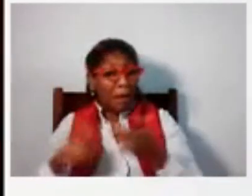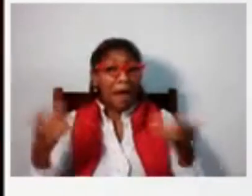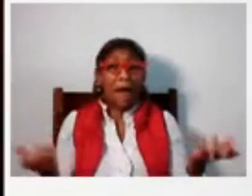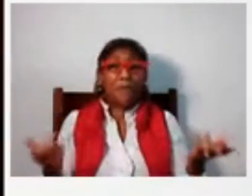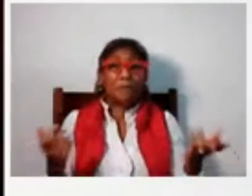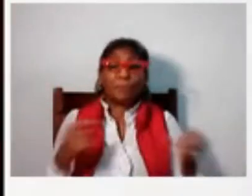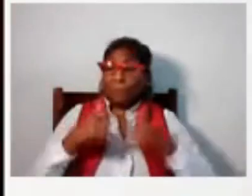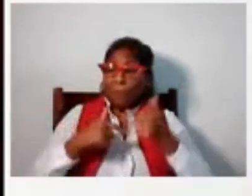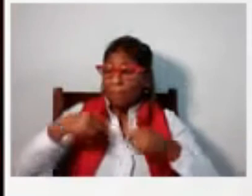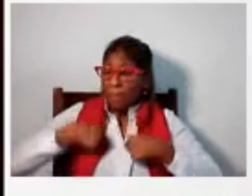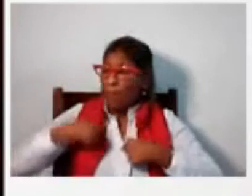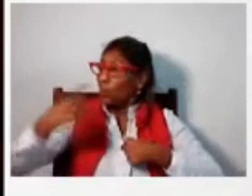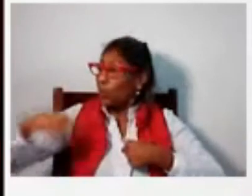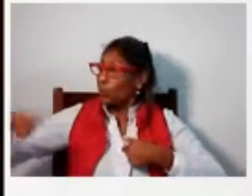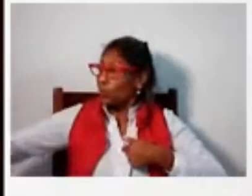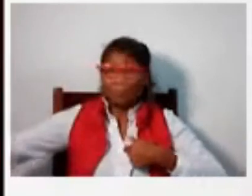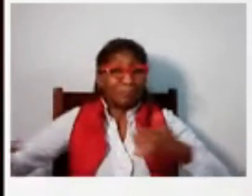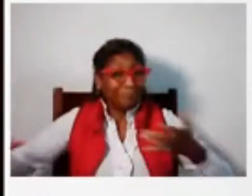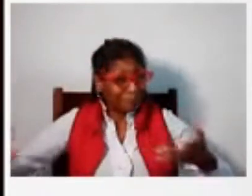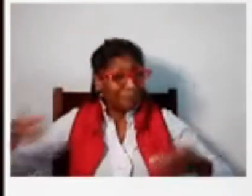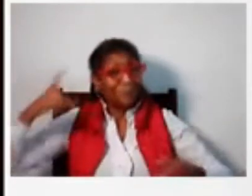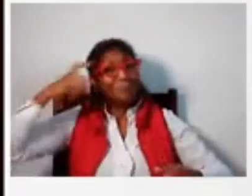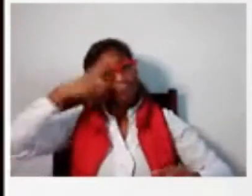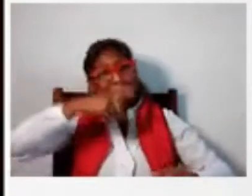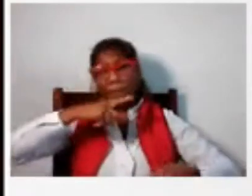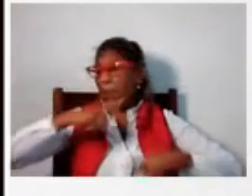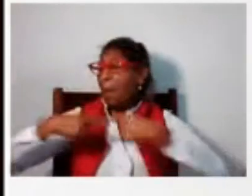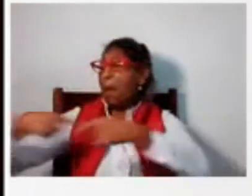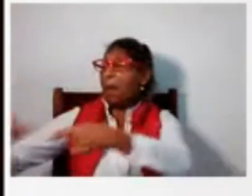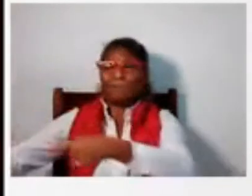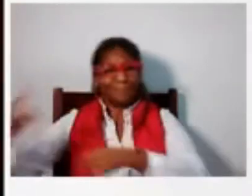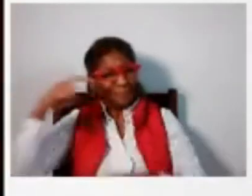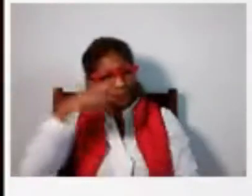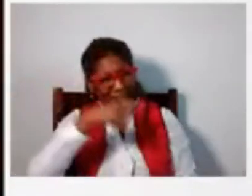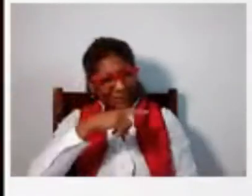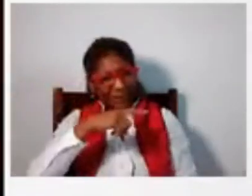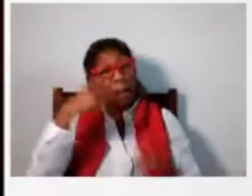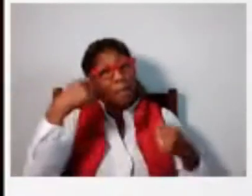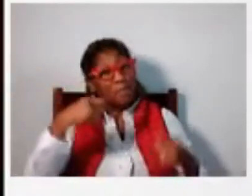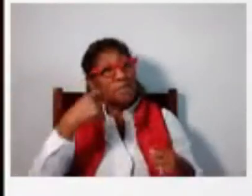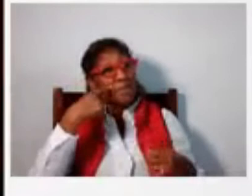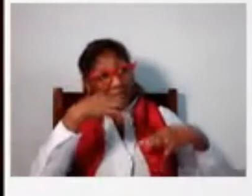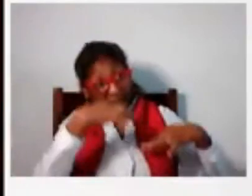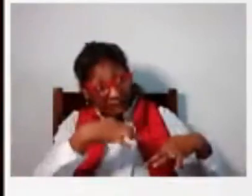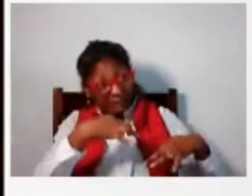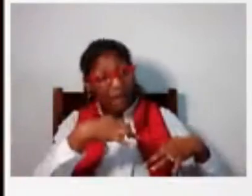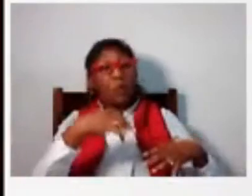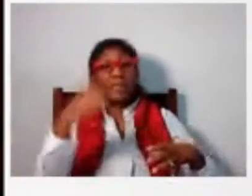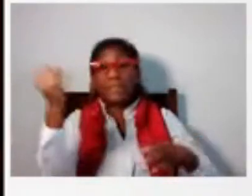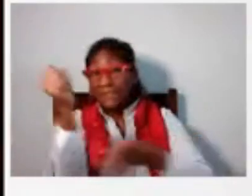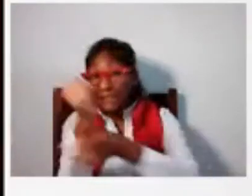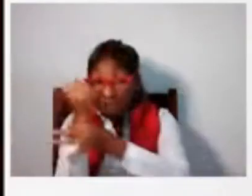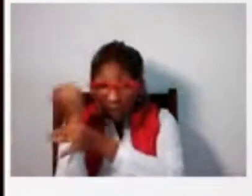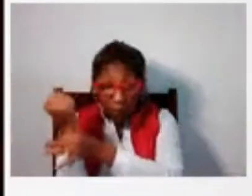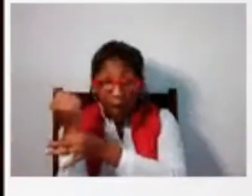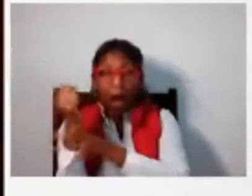que gera para tantas outras pessoas, se não houver uma segurança absoluta de que os